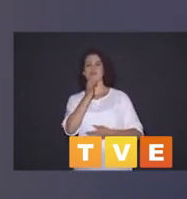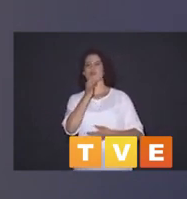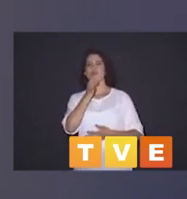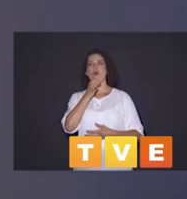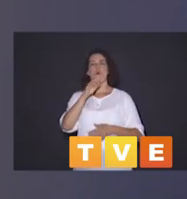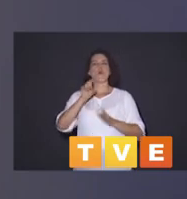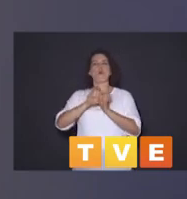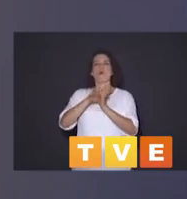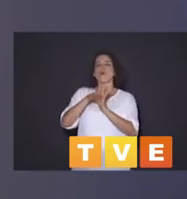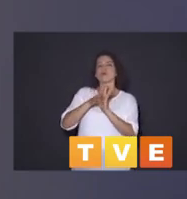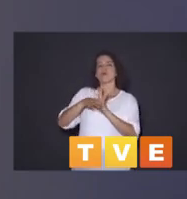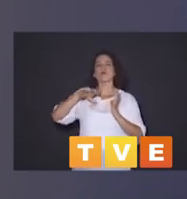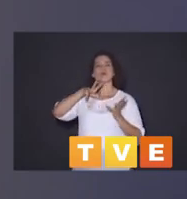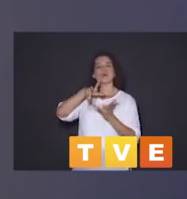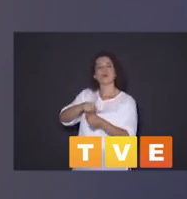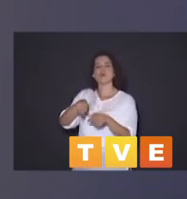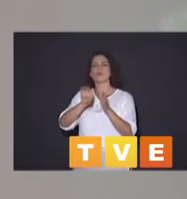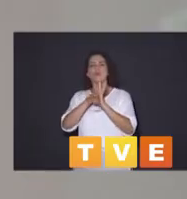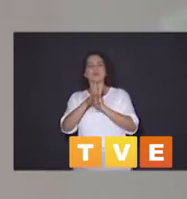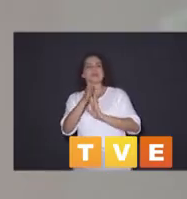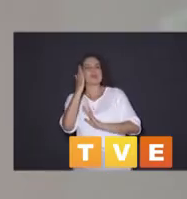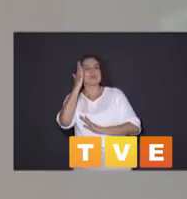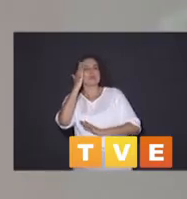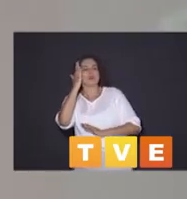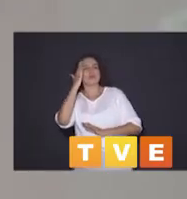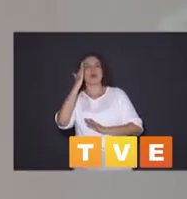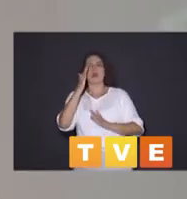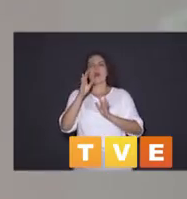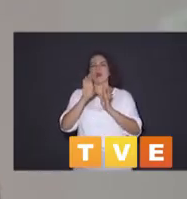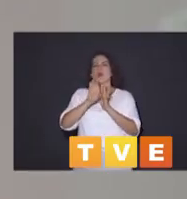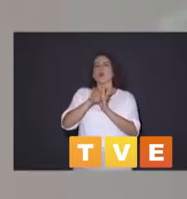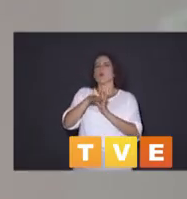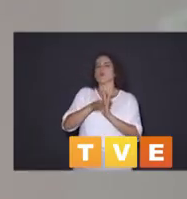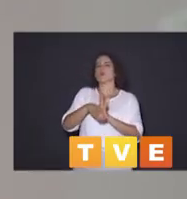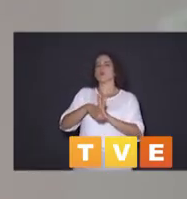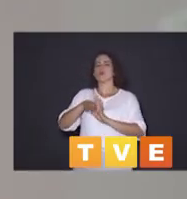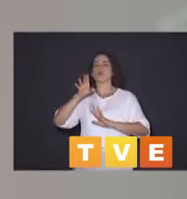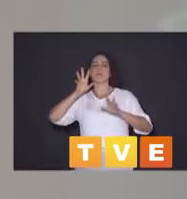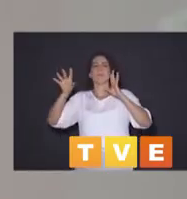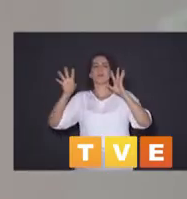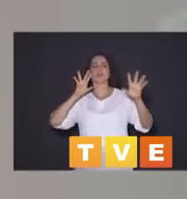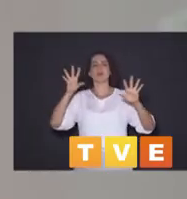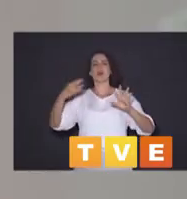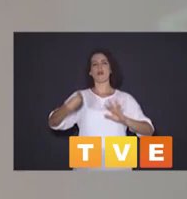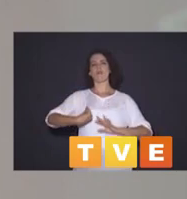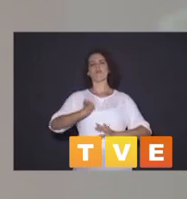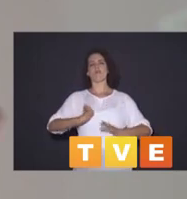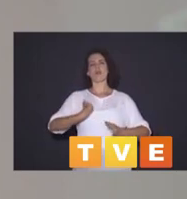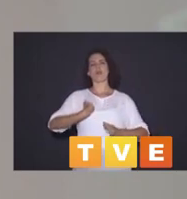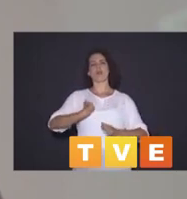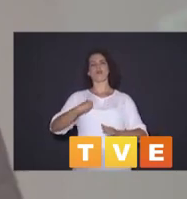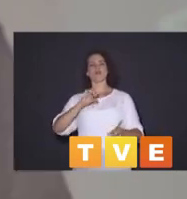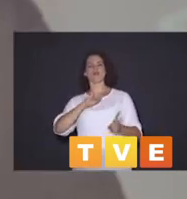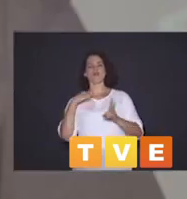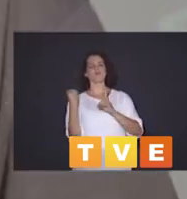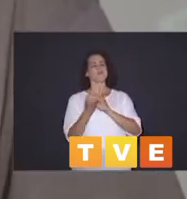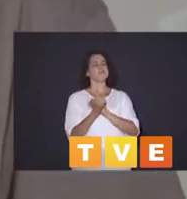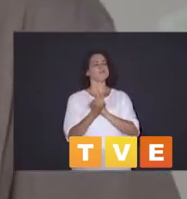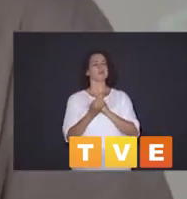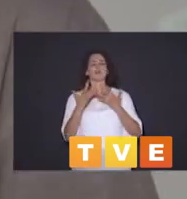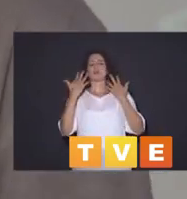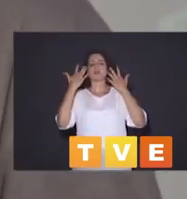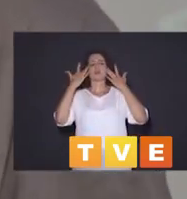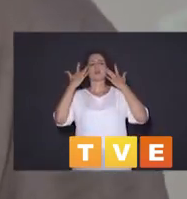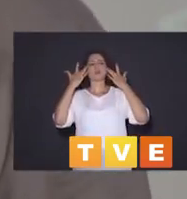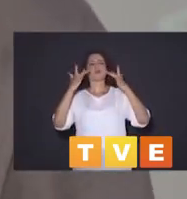mundo concepção de saberes concepção do pensar concepção do viver em sociedade não sem dizer que isso